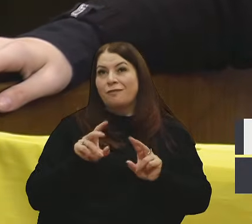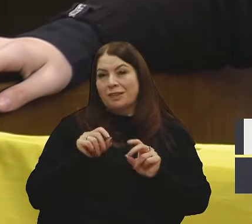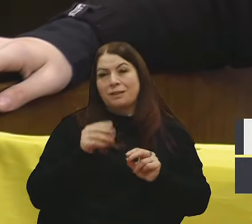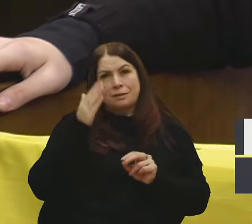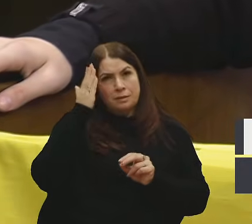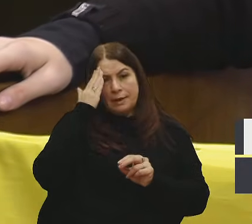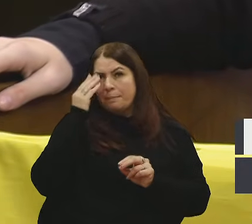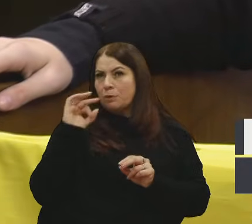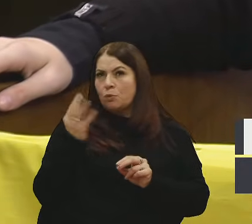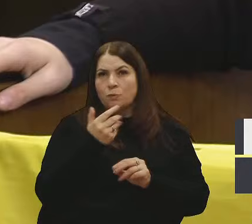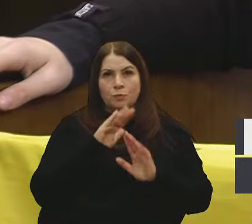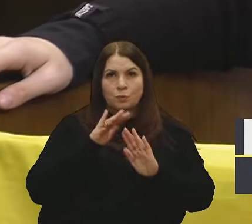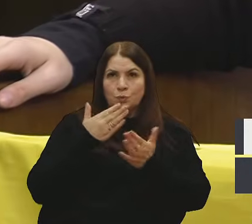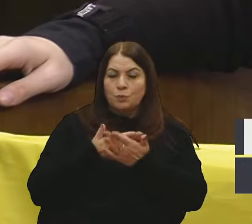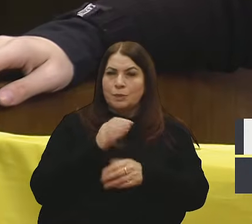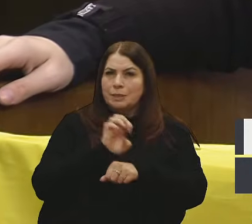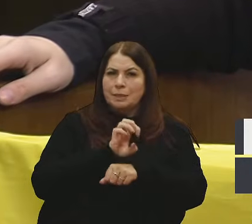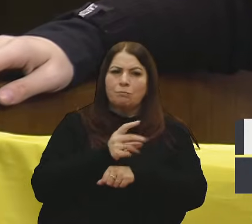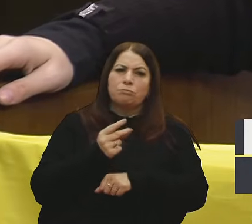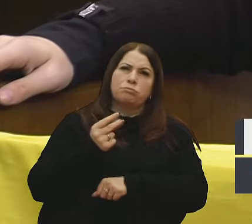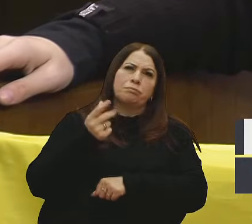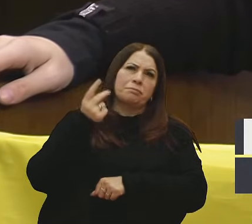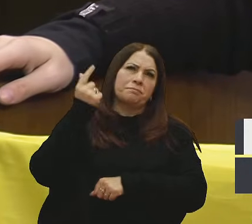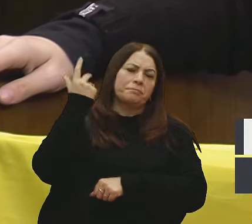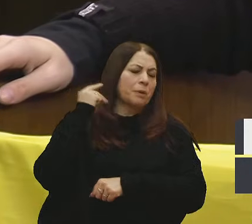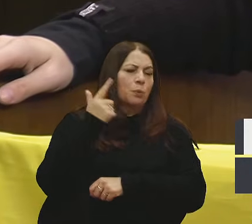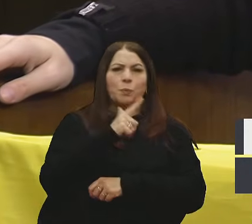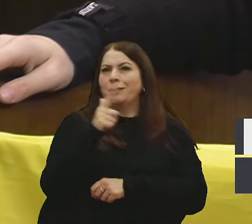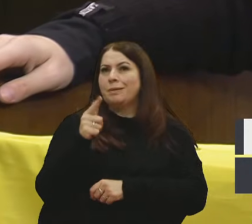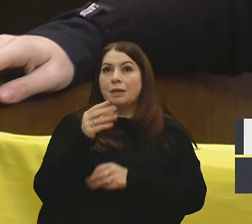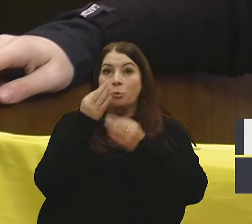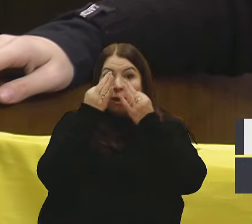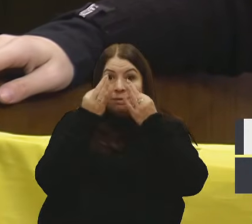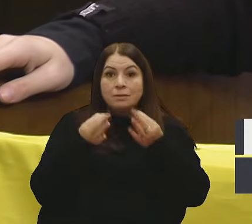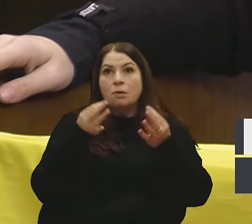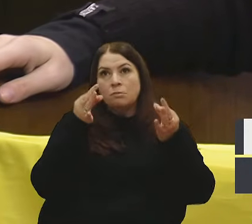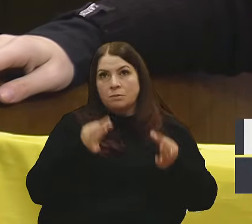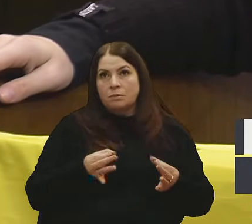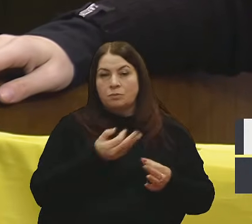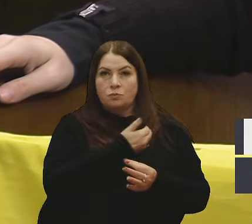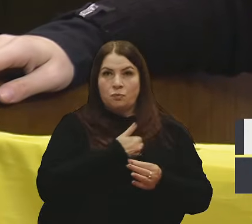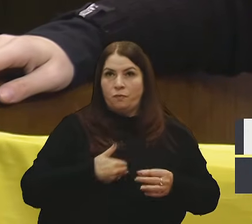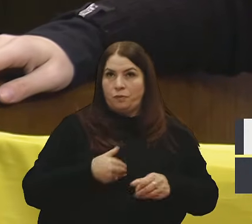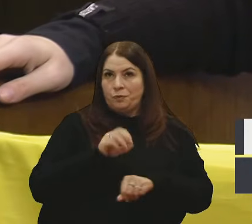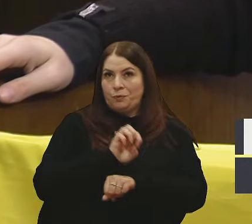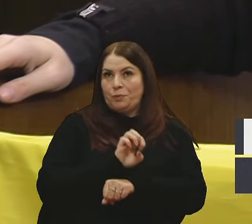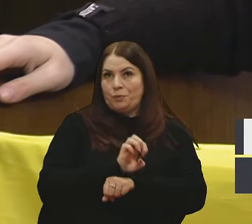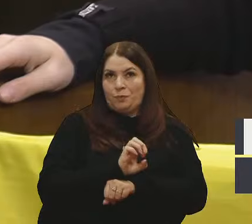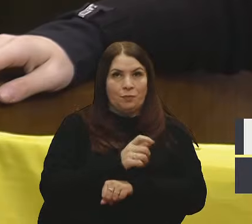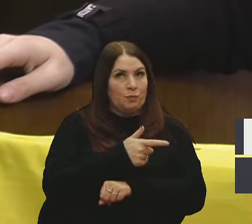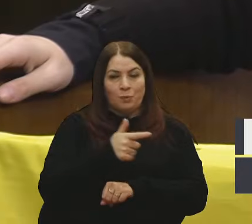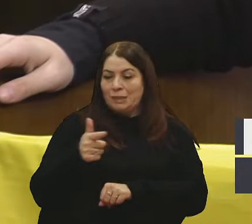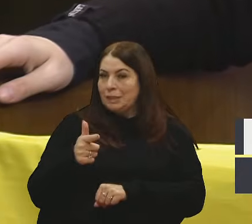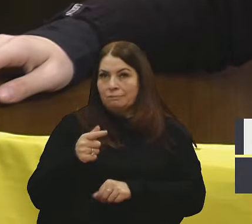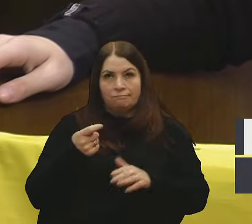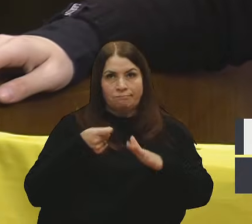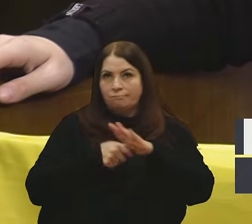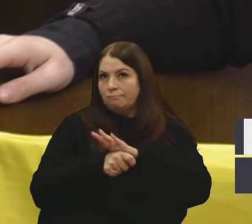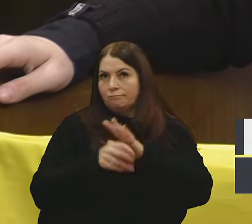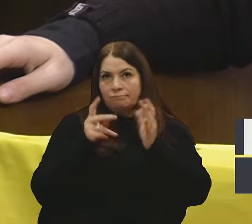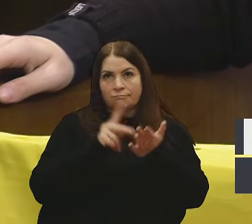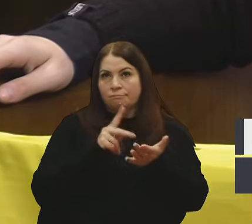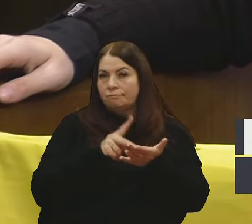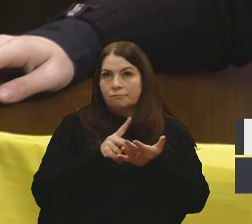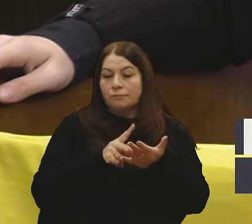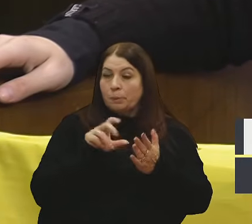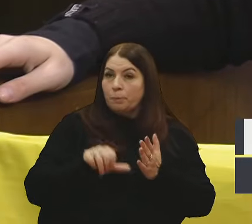as nossas escolas estaduais há muito tempo não têm uma atenção que deveriam do governo do estado. Nós não temos investimento, de fato,